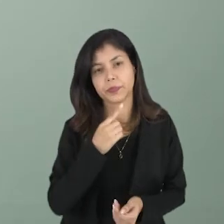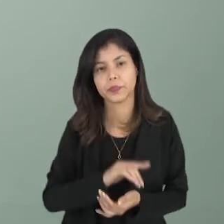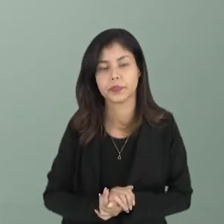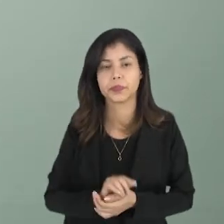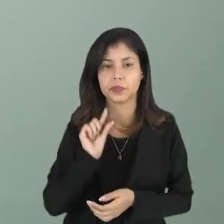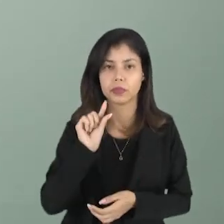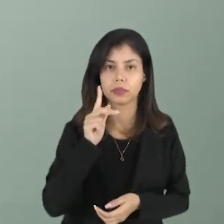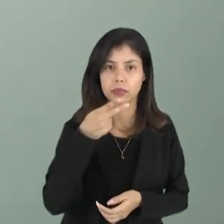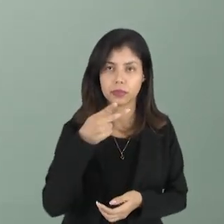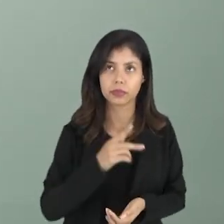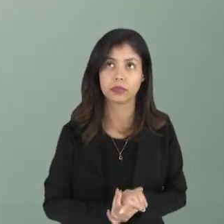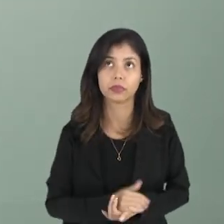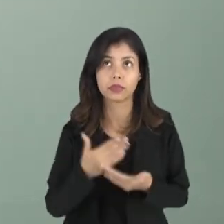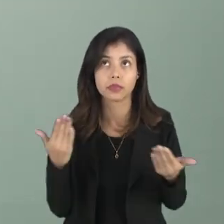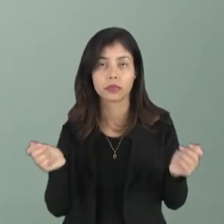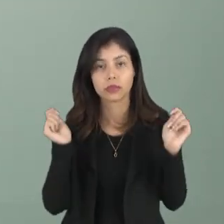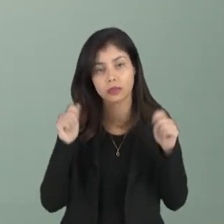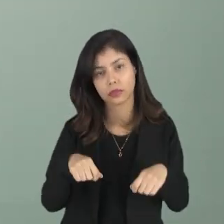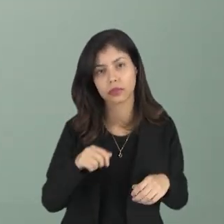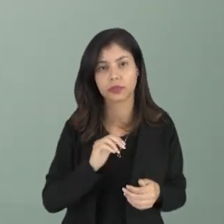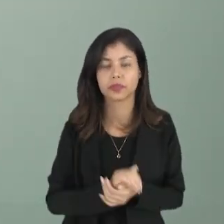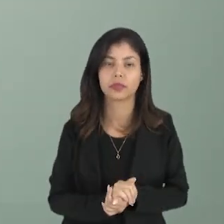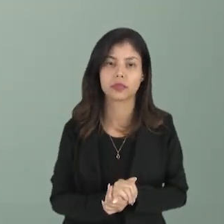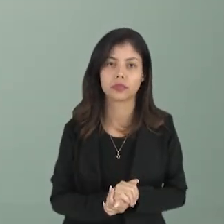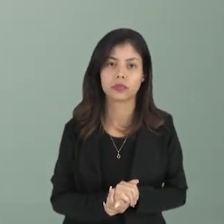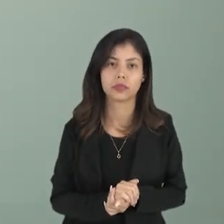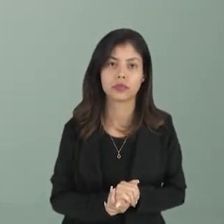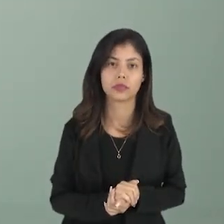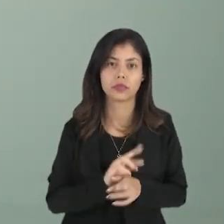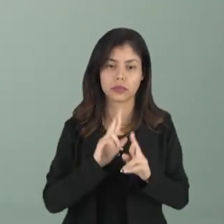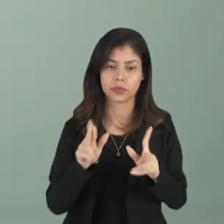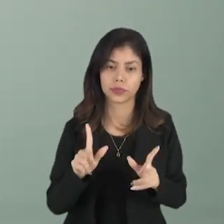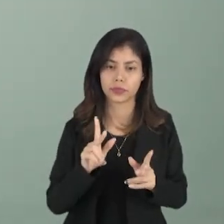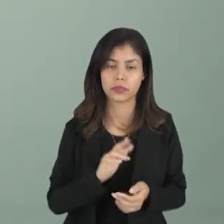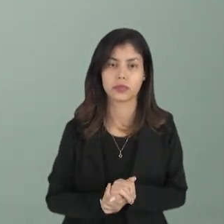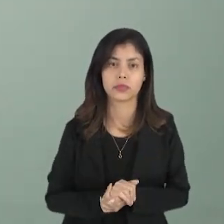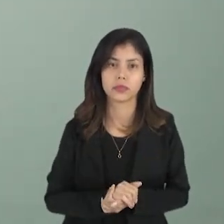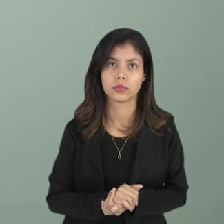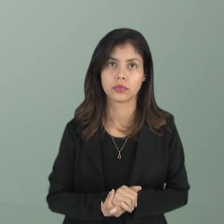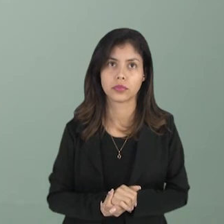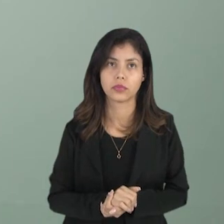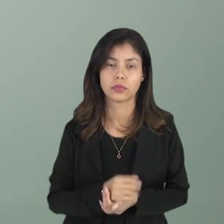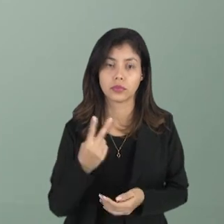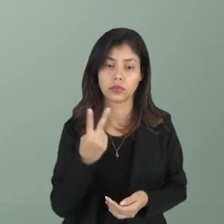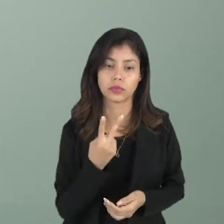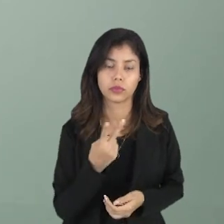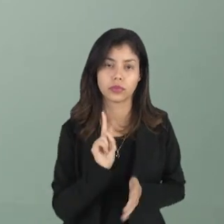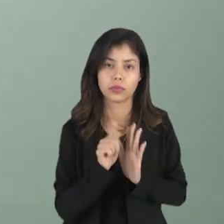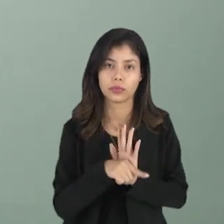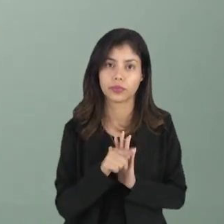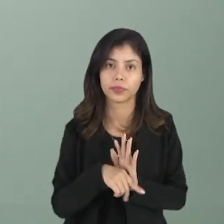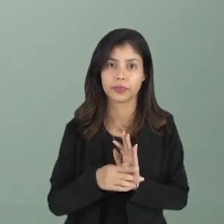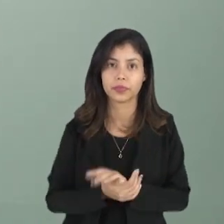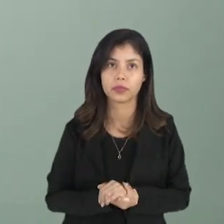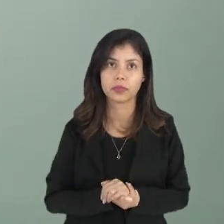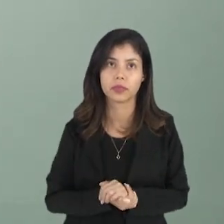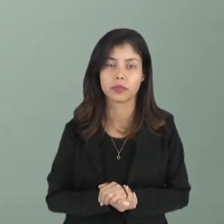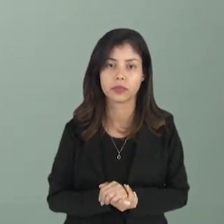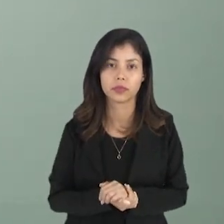e pequenas falas. Então, possui aí há essa diferença entre os dois gêneros.